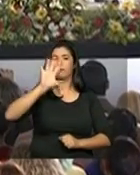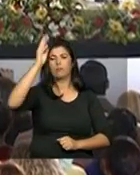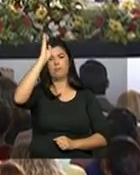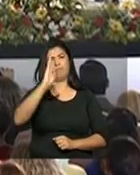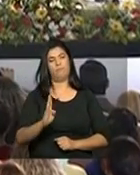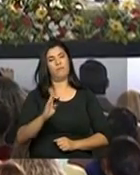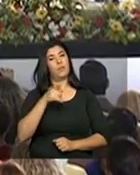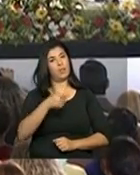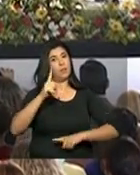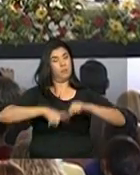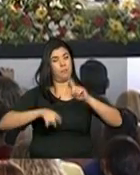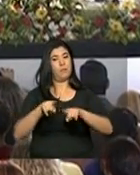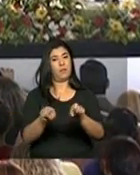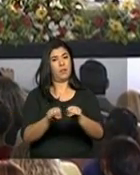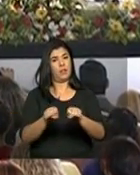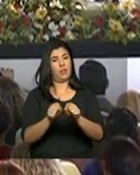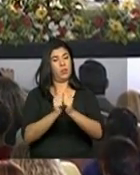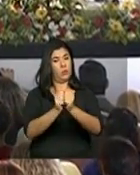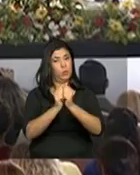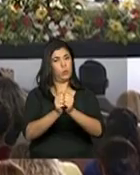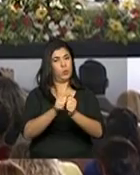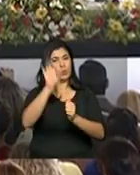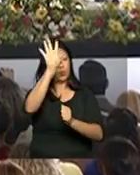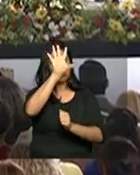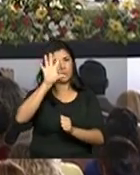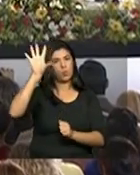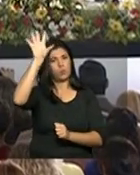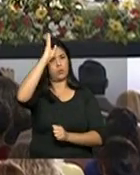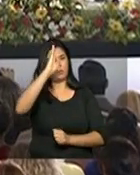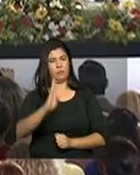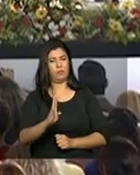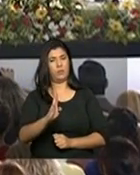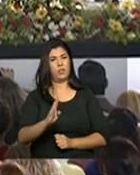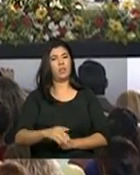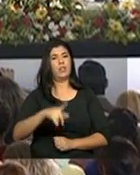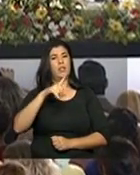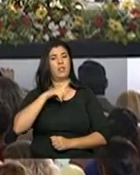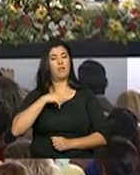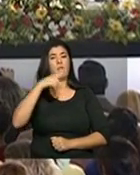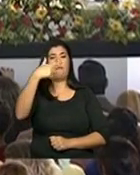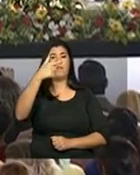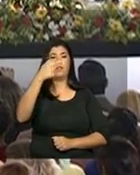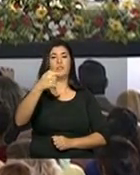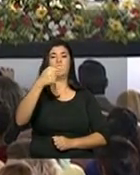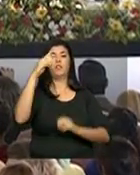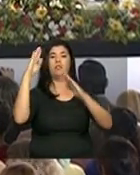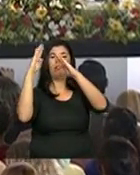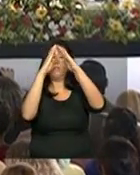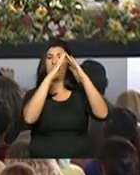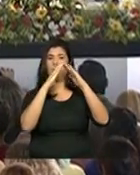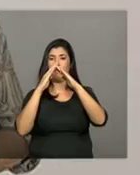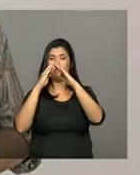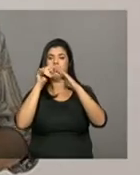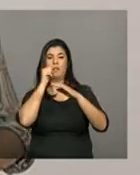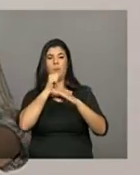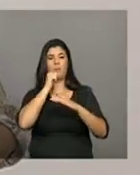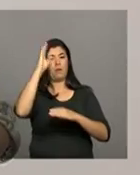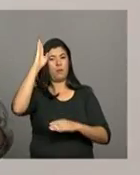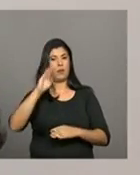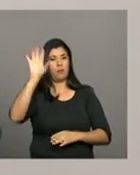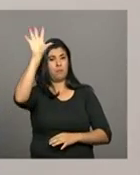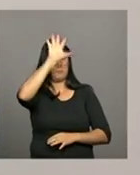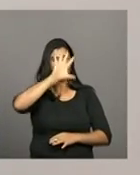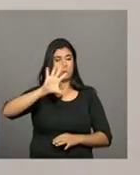Esse instrumento vai estar em cada estado. Serão 27 casas da mulher brasileira. E